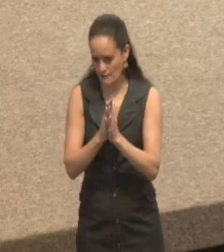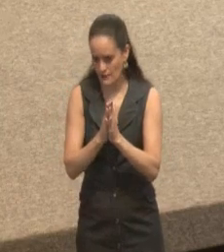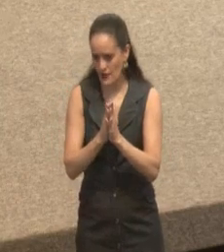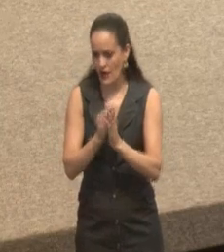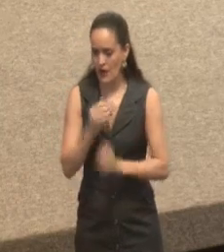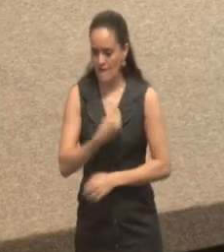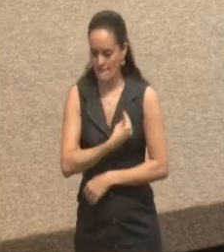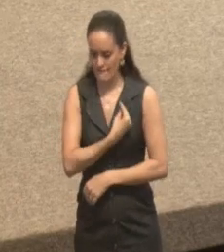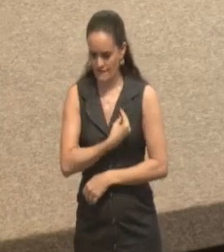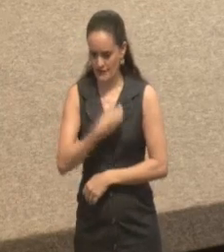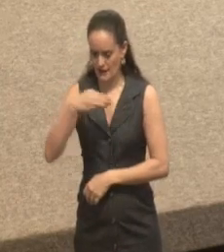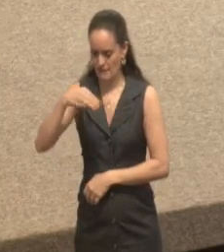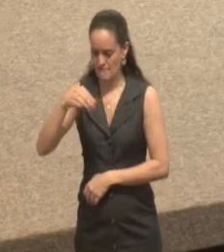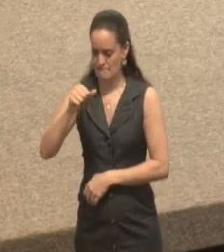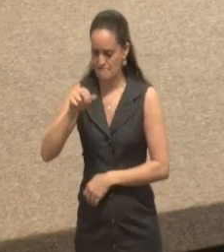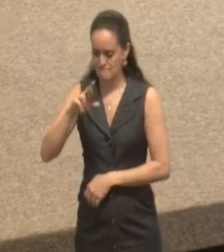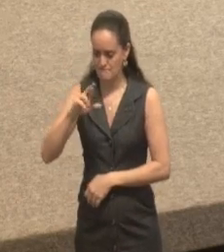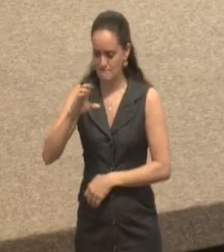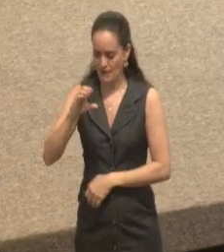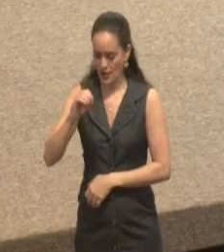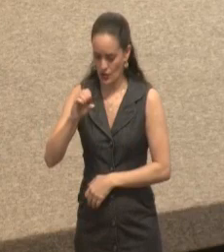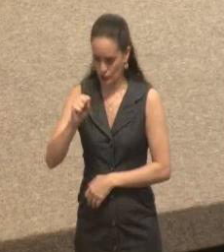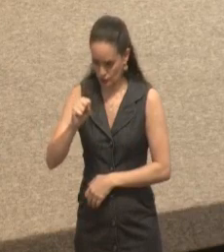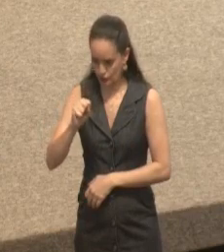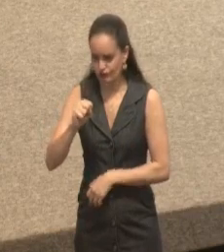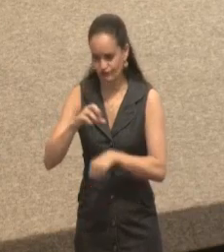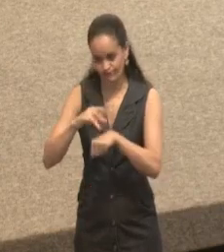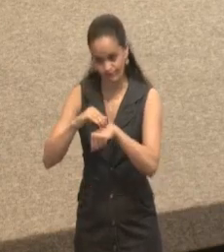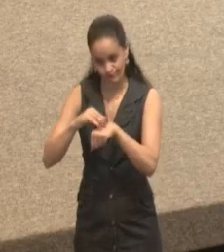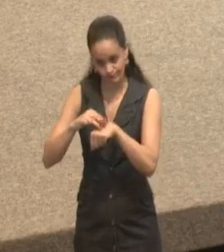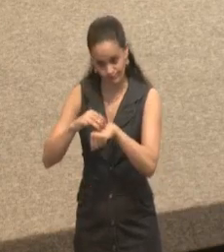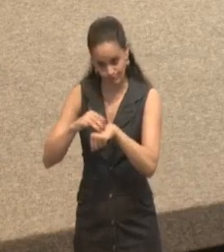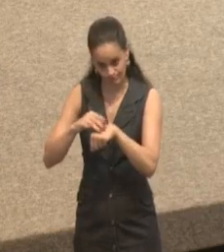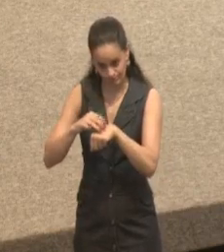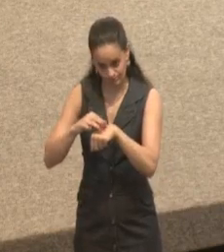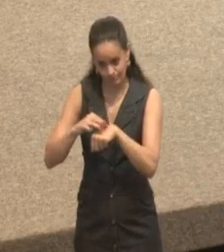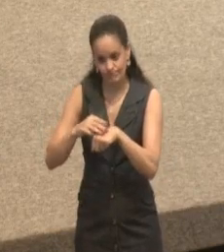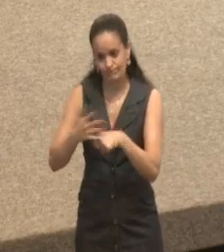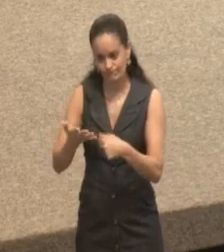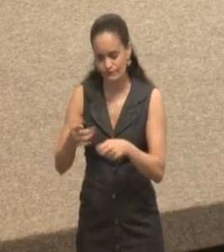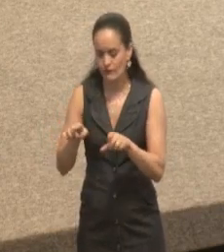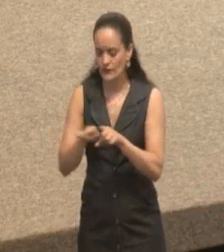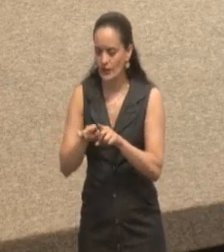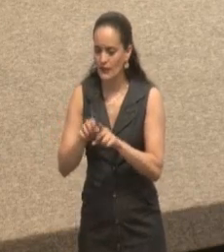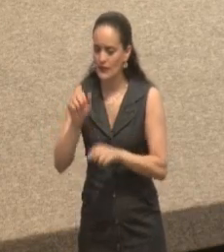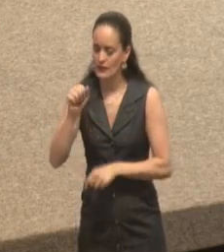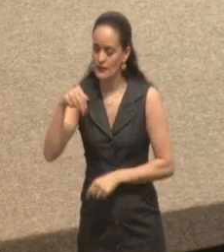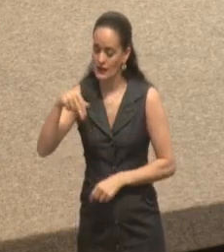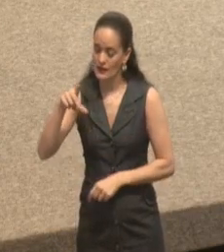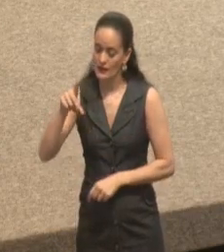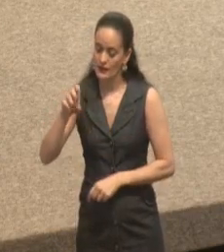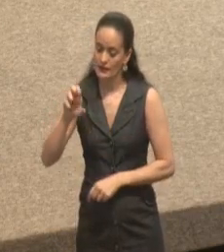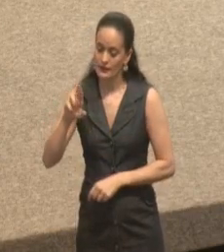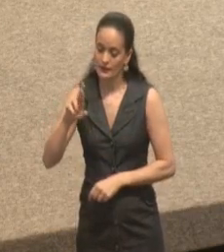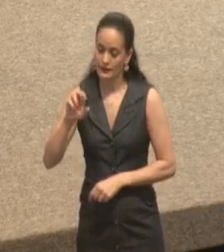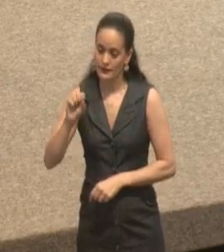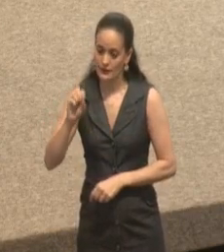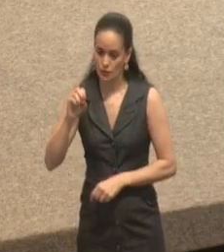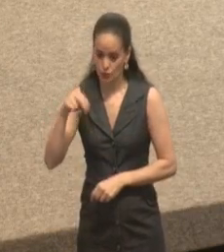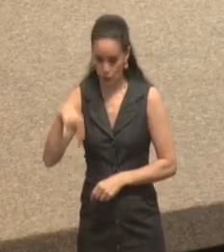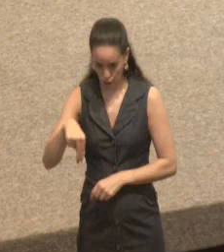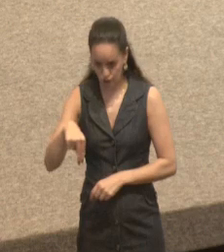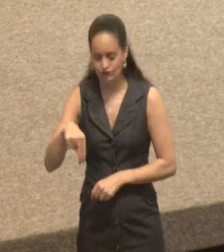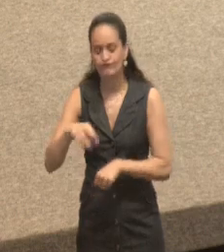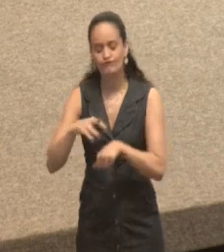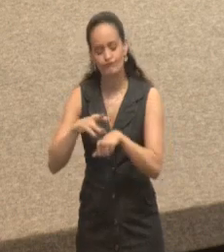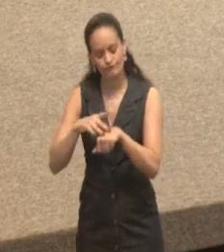o filho do nosso irmão Gonzaga, irmã Constância. Vamos orar pela vida do Anderson, filho do nosso irmão Oséias e da nossa irmã